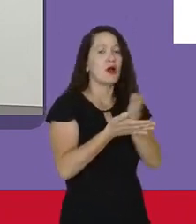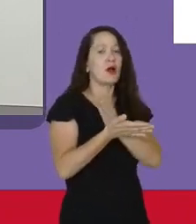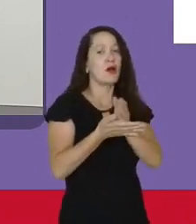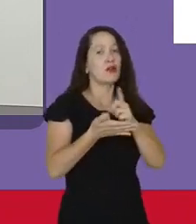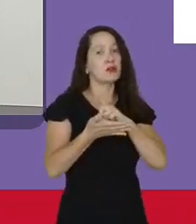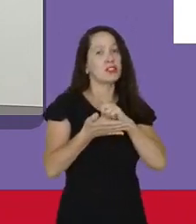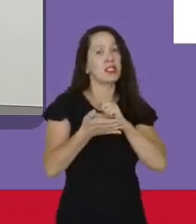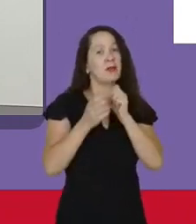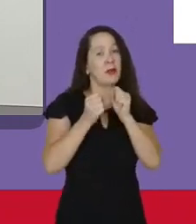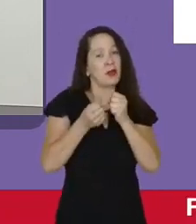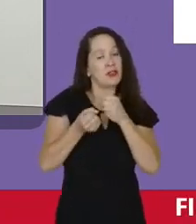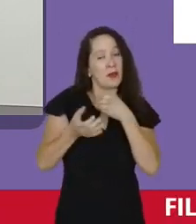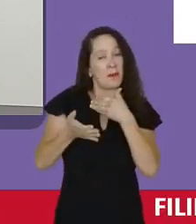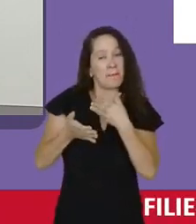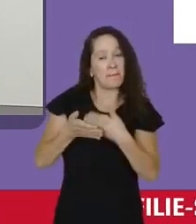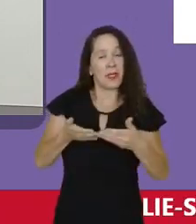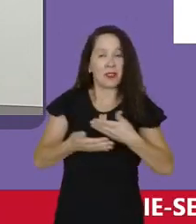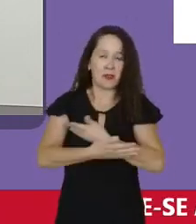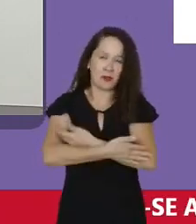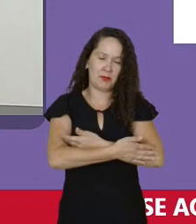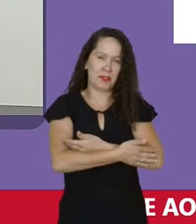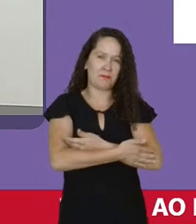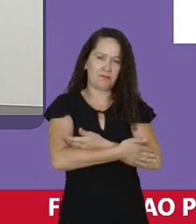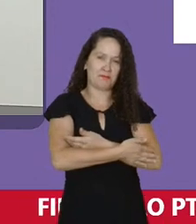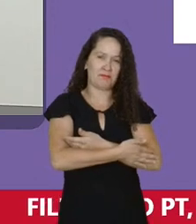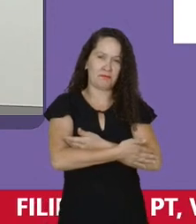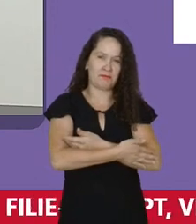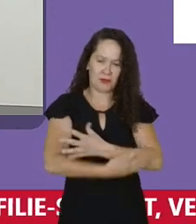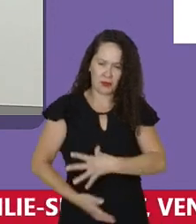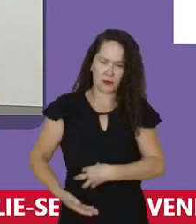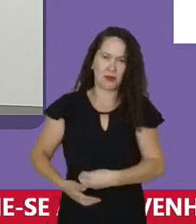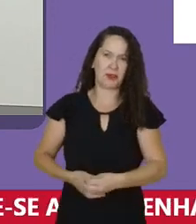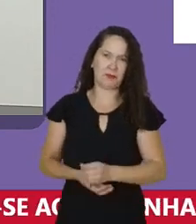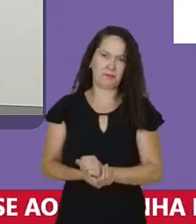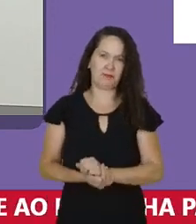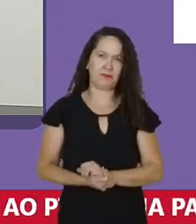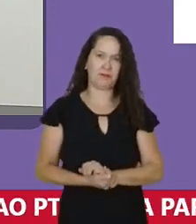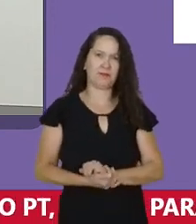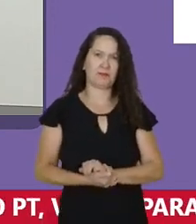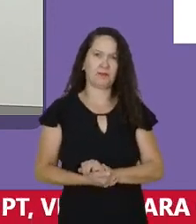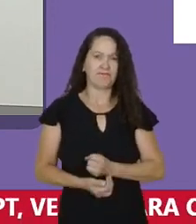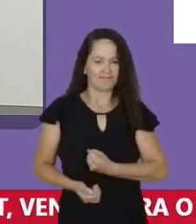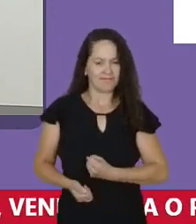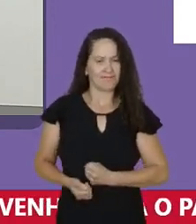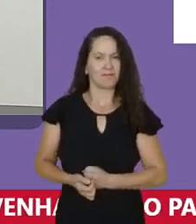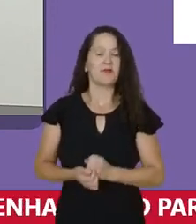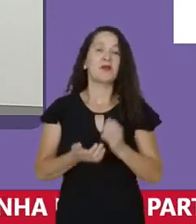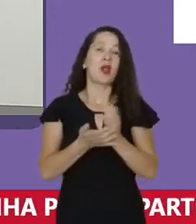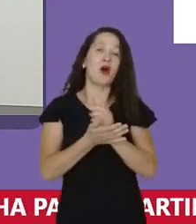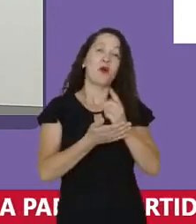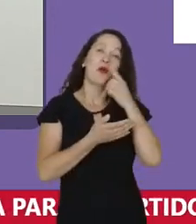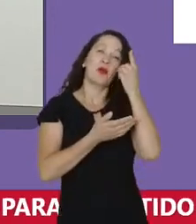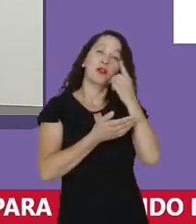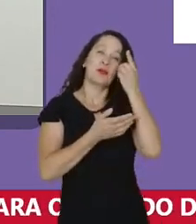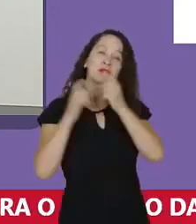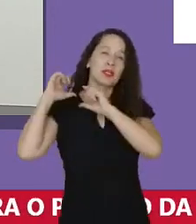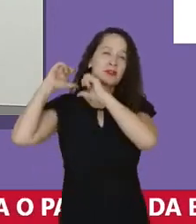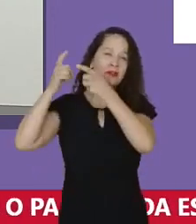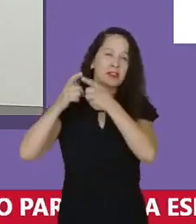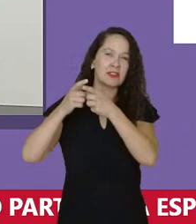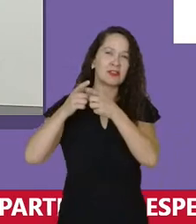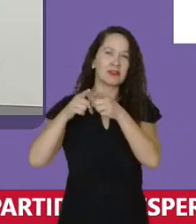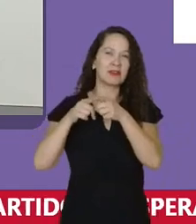a abortarem, né? Um debate feito por um deputado extremamente conservador, que